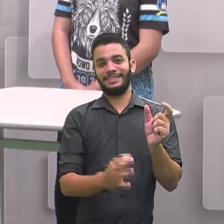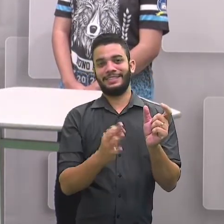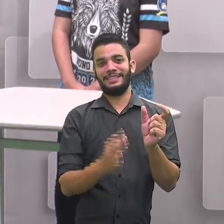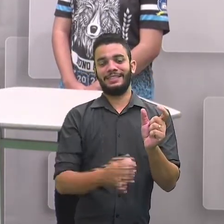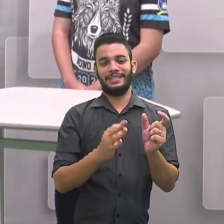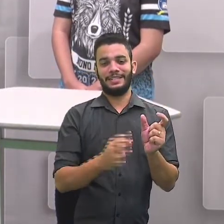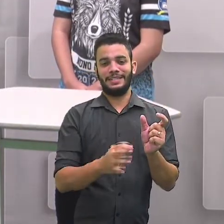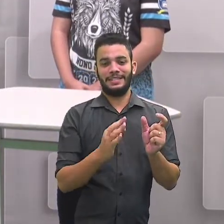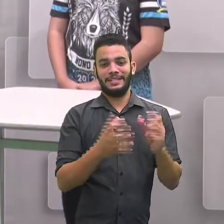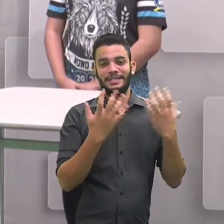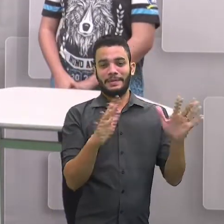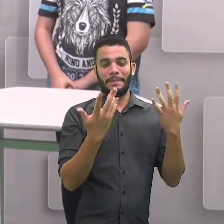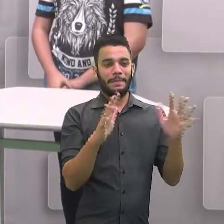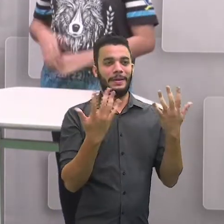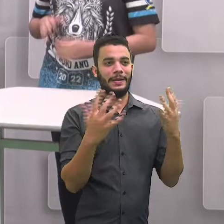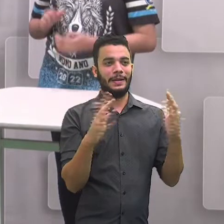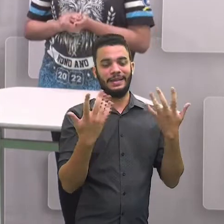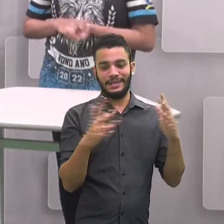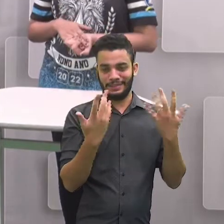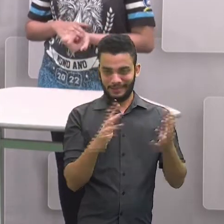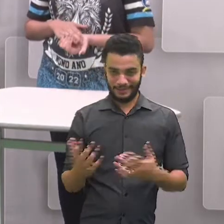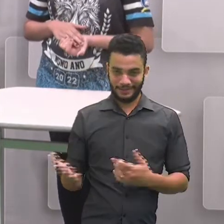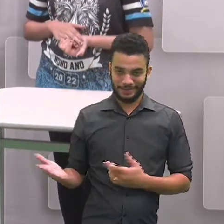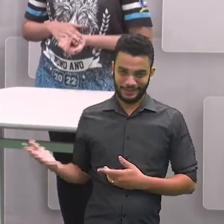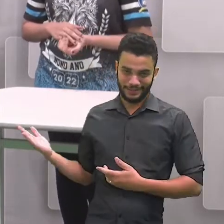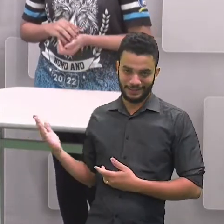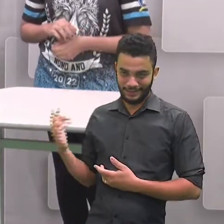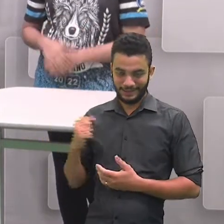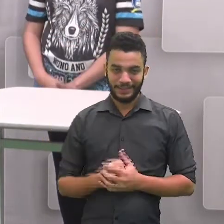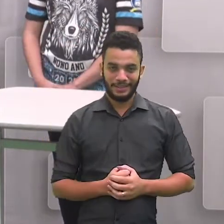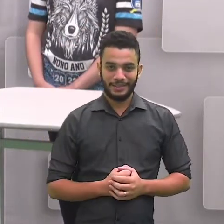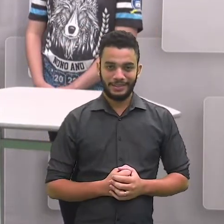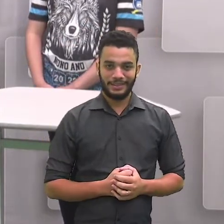exata, Yasmin. Parabéns, é isso.